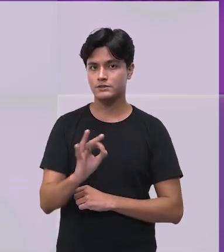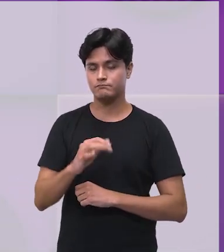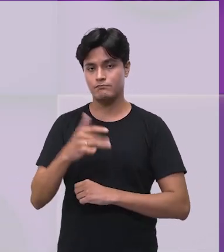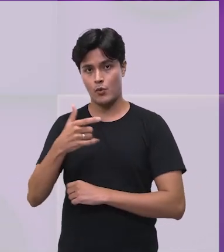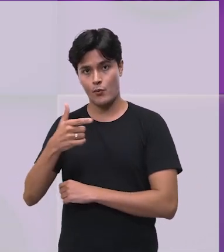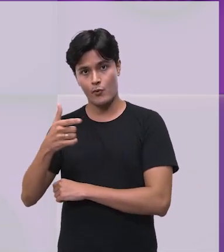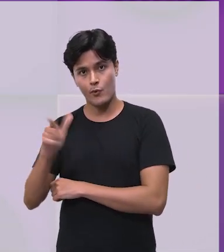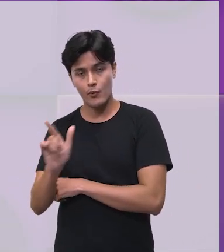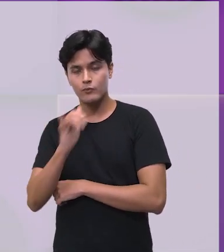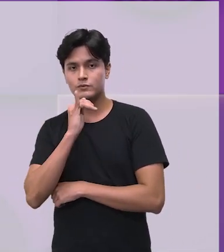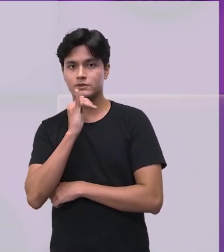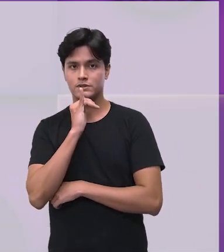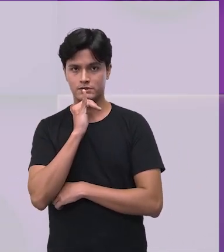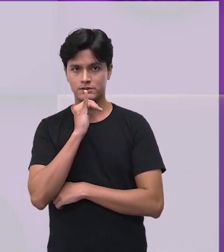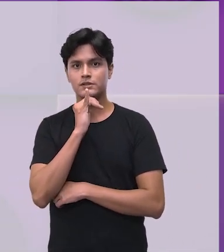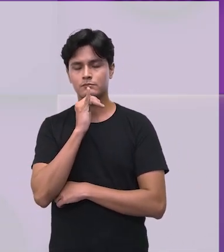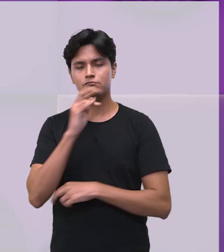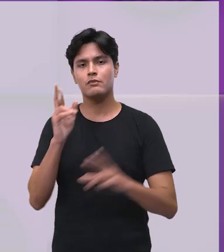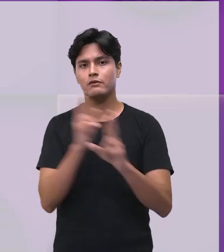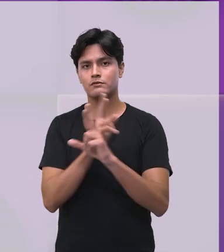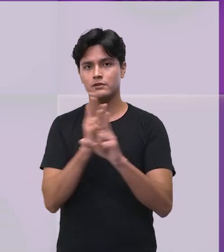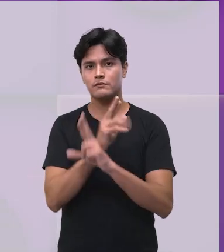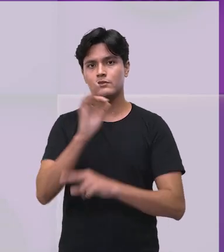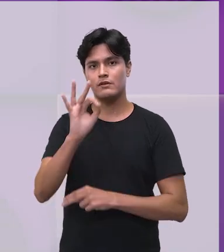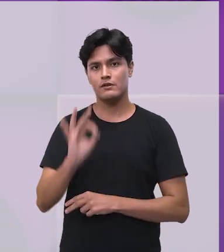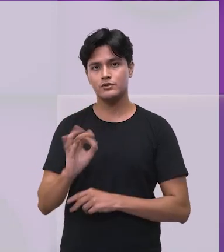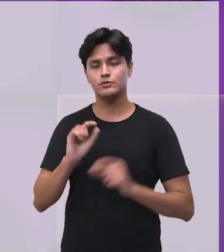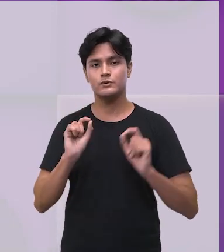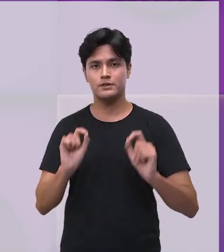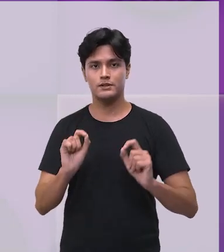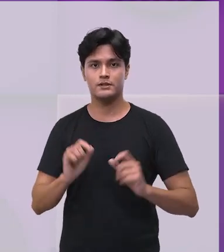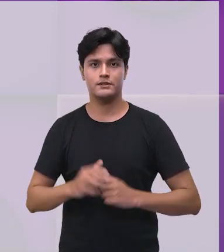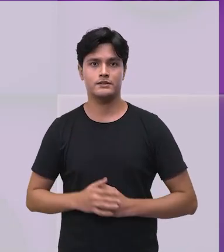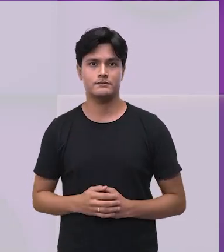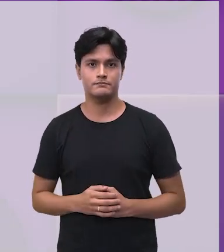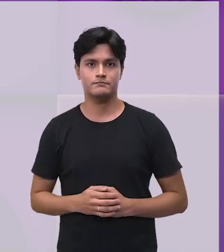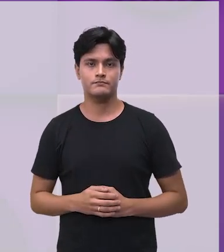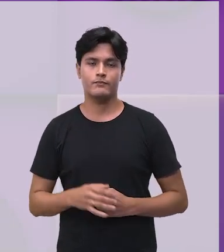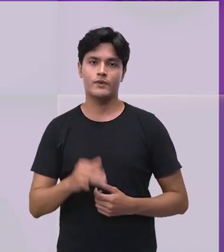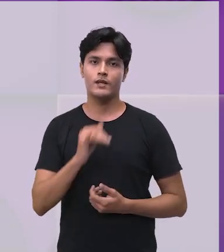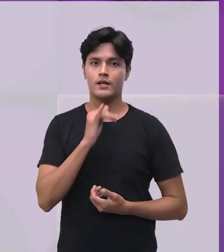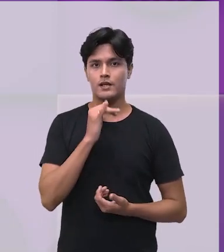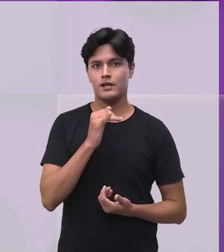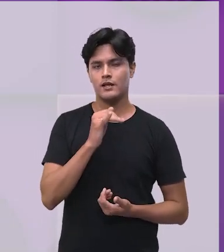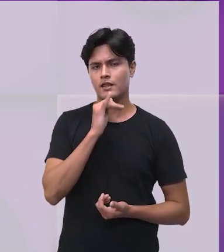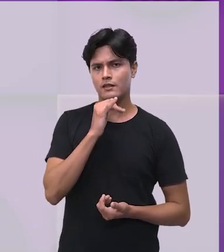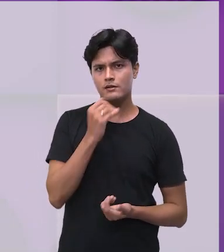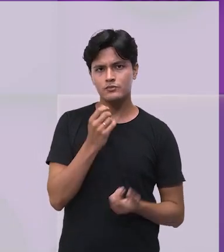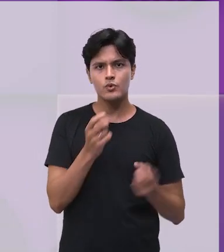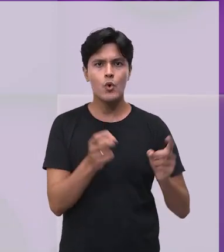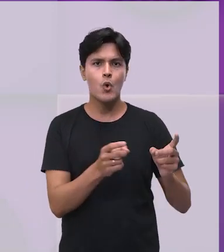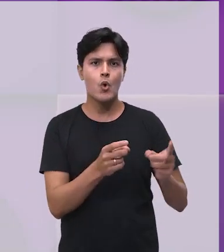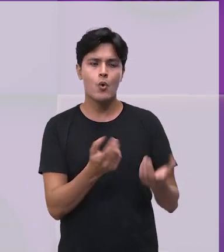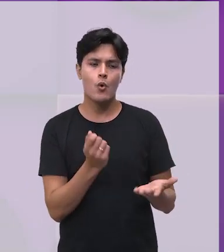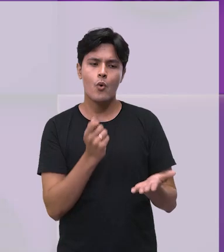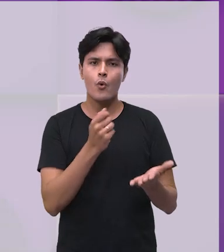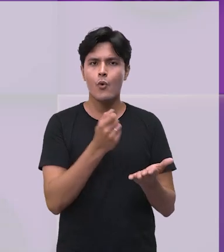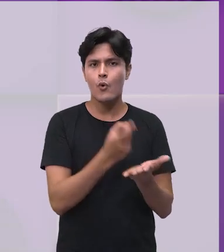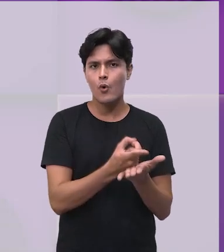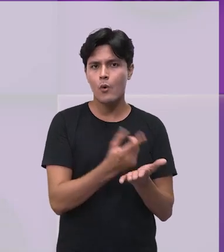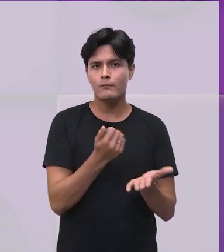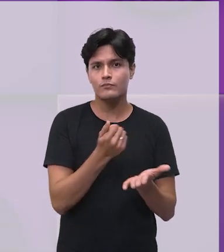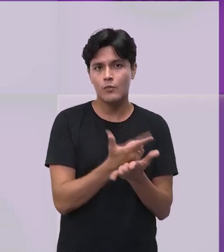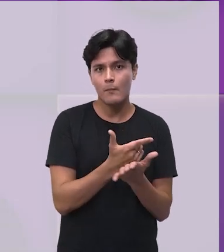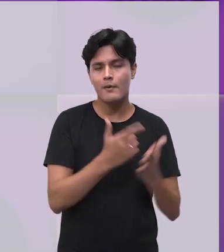também que a gente vai encontrar em relação às porcentagens são nos financiamentos, seja de um imóvel, de um veículo